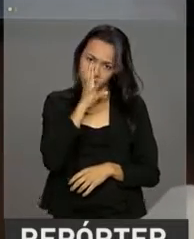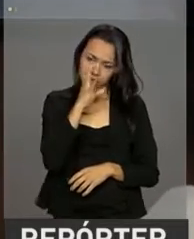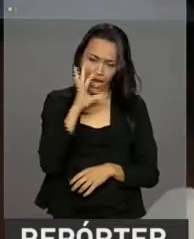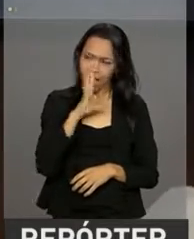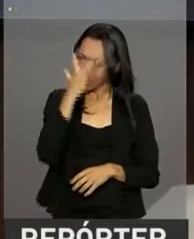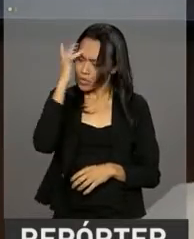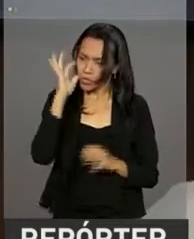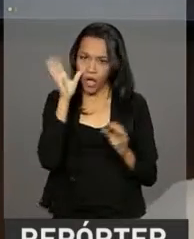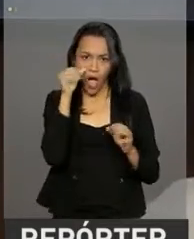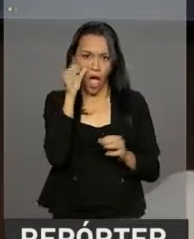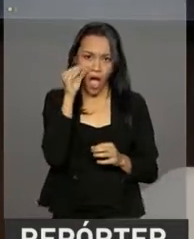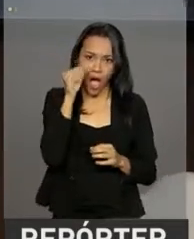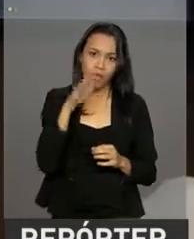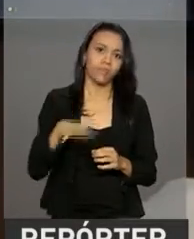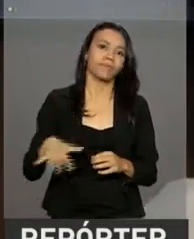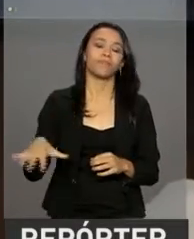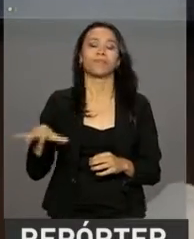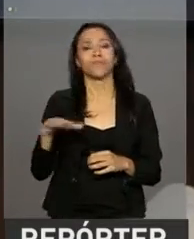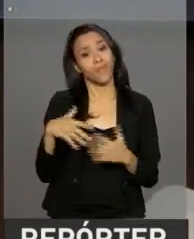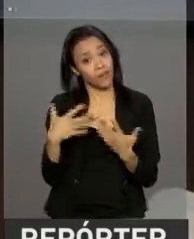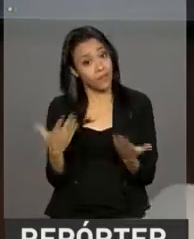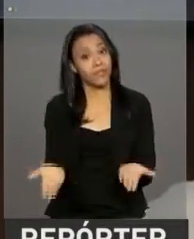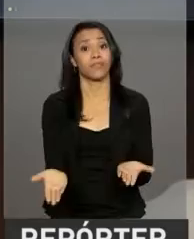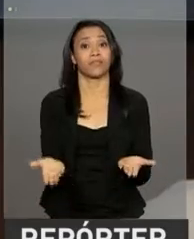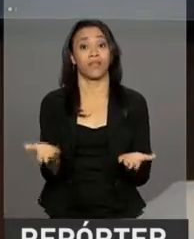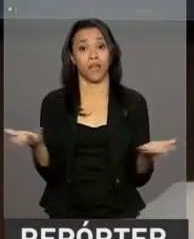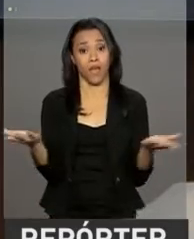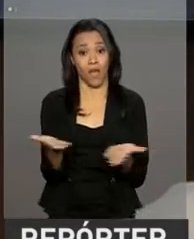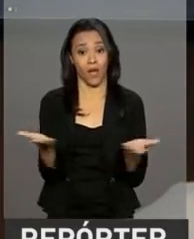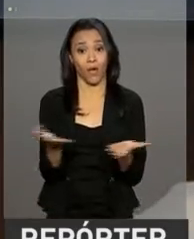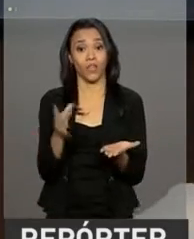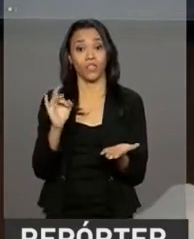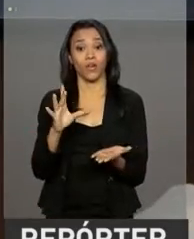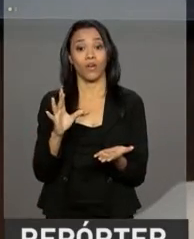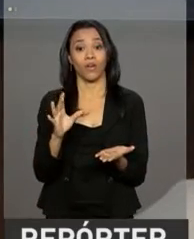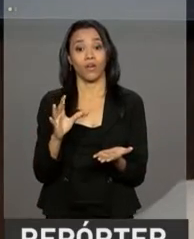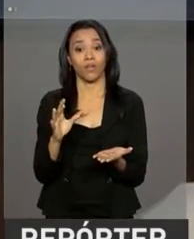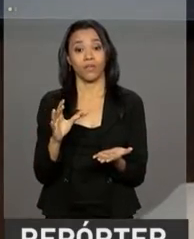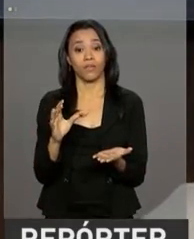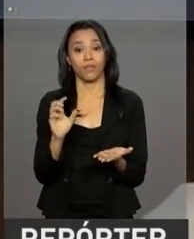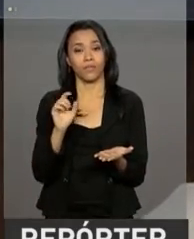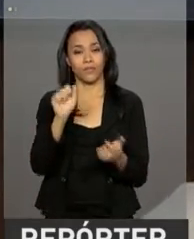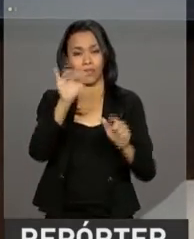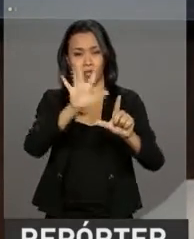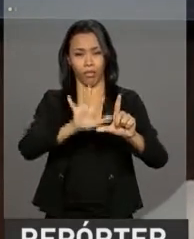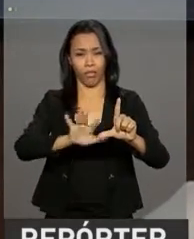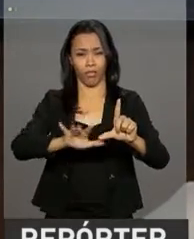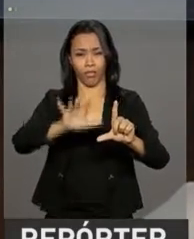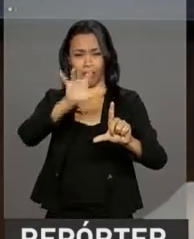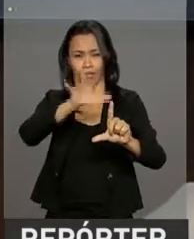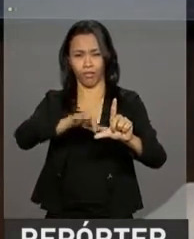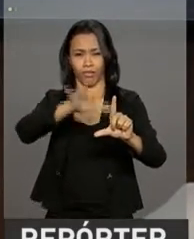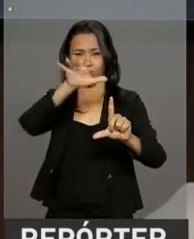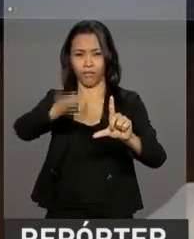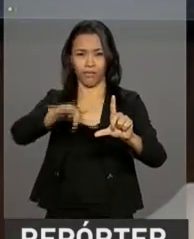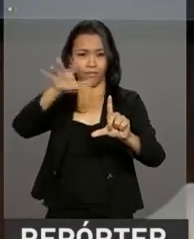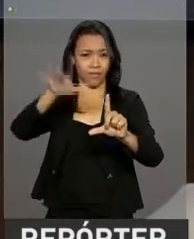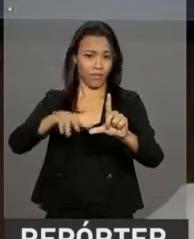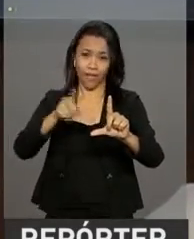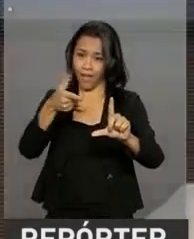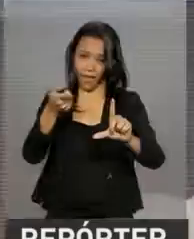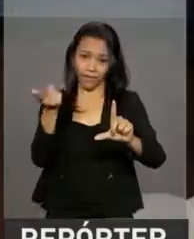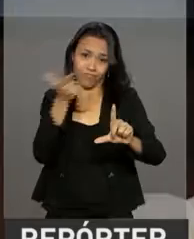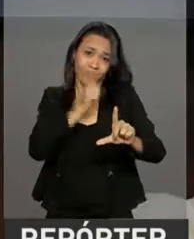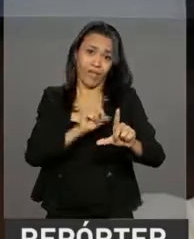todo mundo olhava e ele é assim agora ela ficava só assim aqueles branquinho classe qualquer branca era tudo que